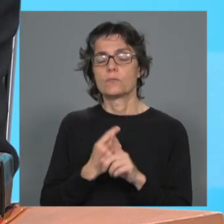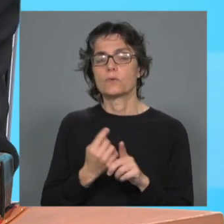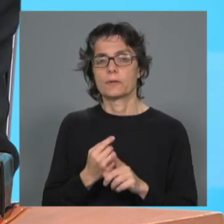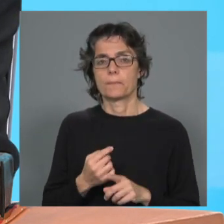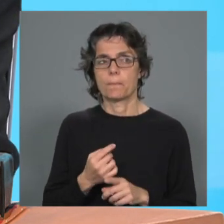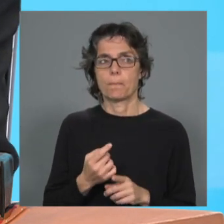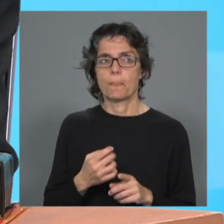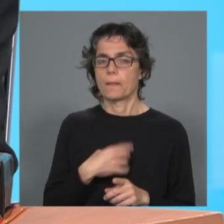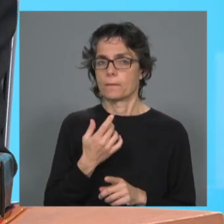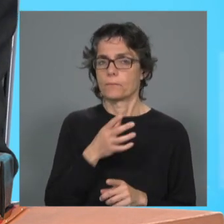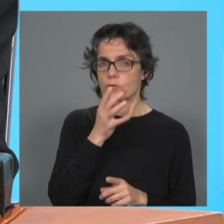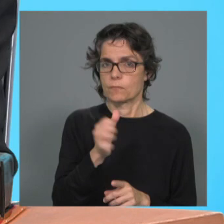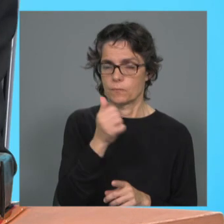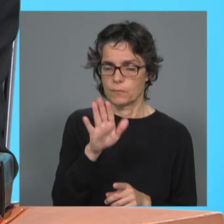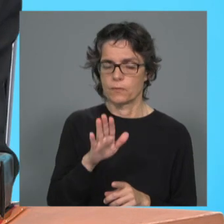seja,